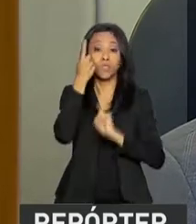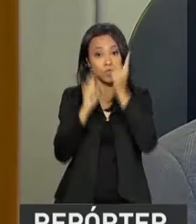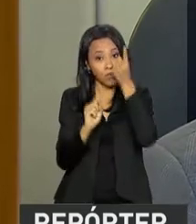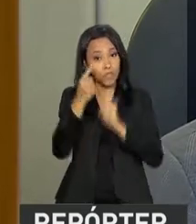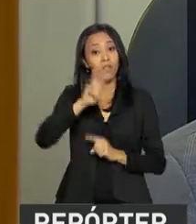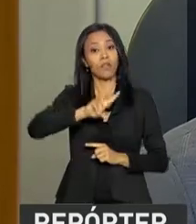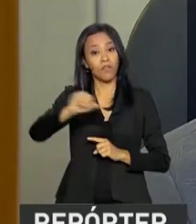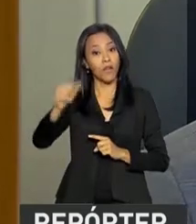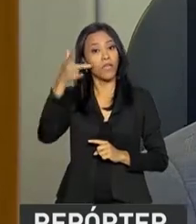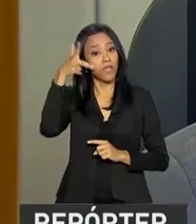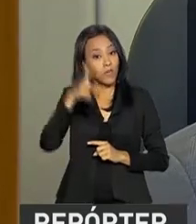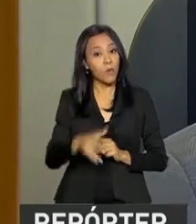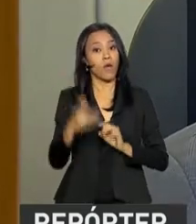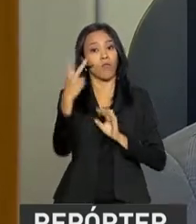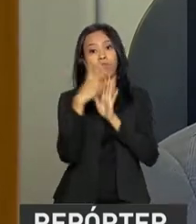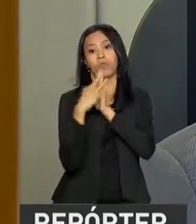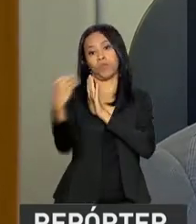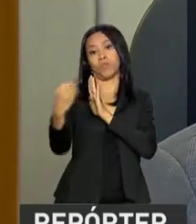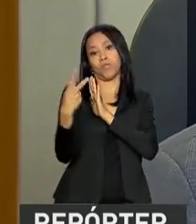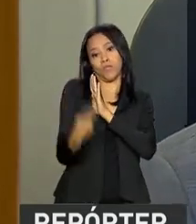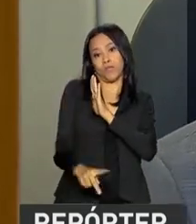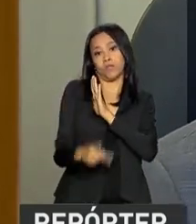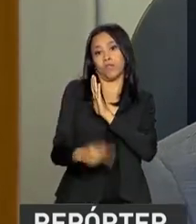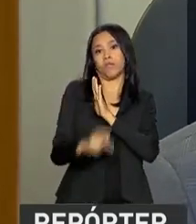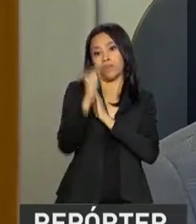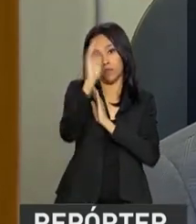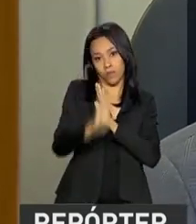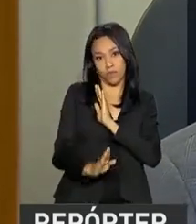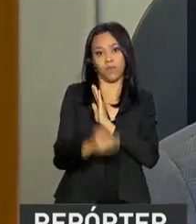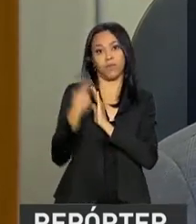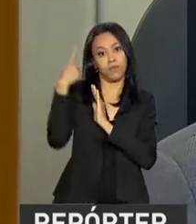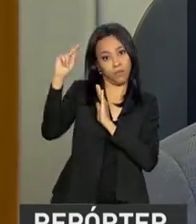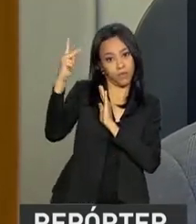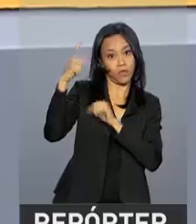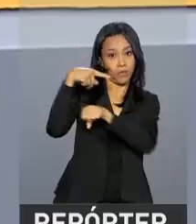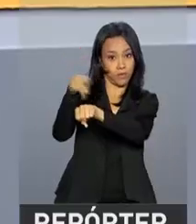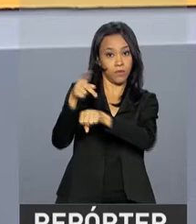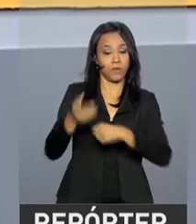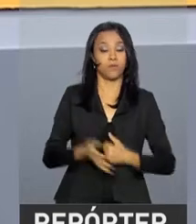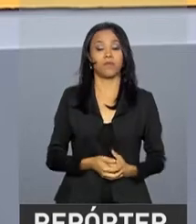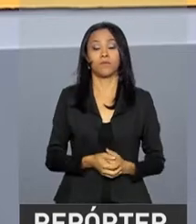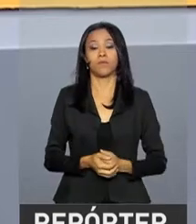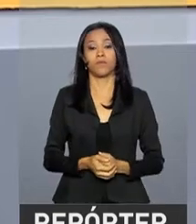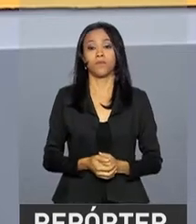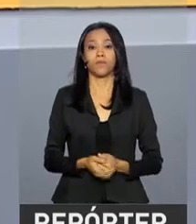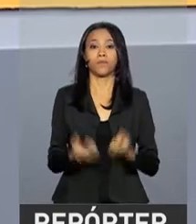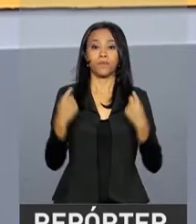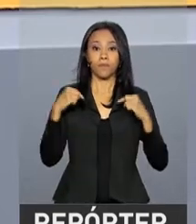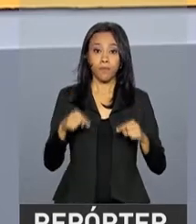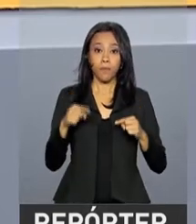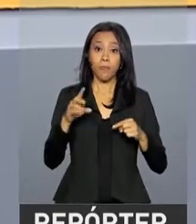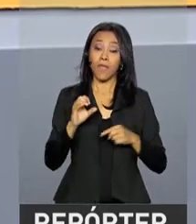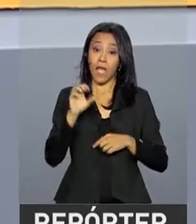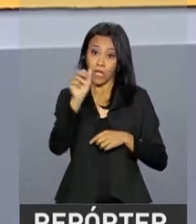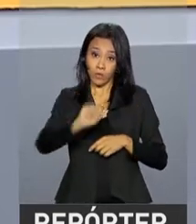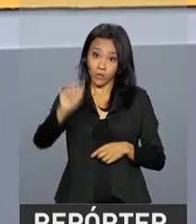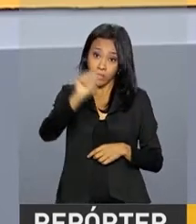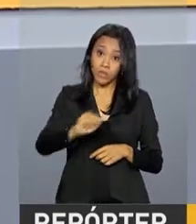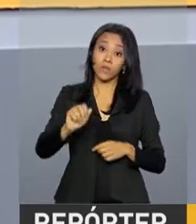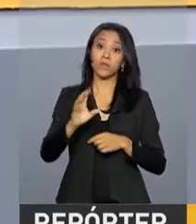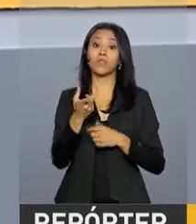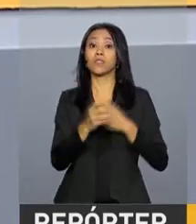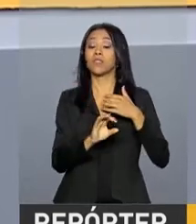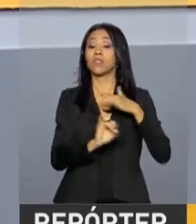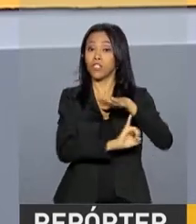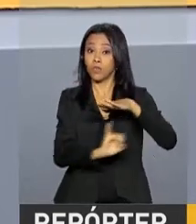iniciar estudos para implementação de um modelo similar dentro dos seus órgãos as instituições interessadas em receber um